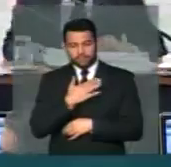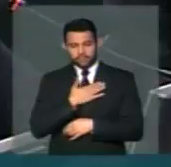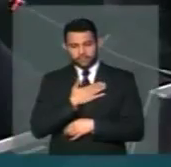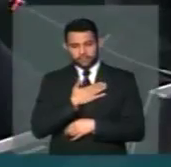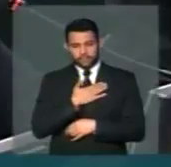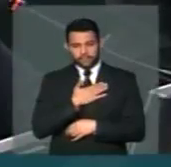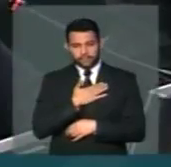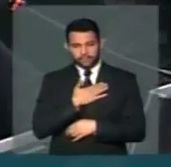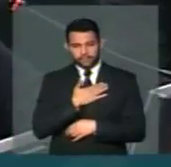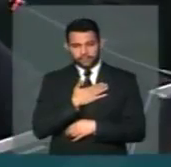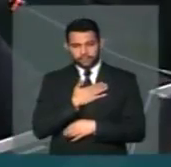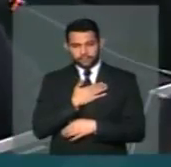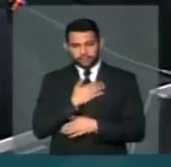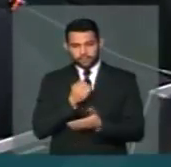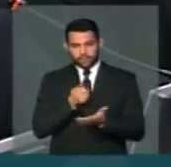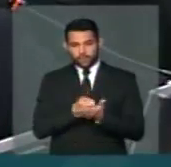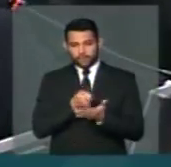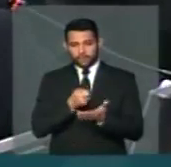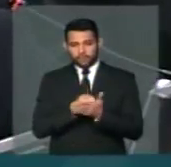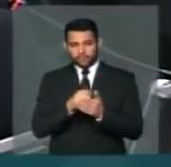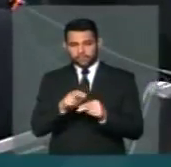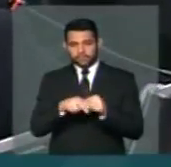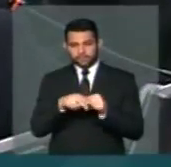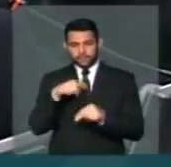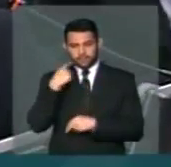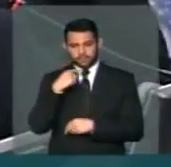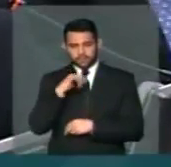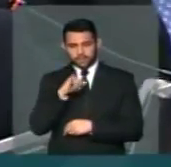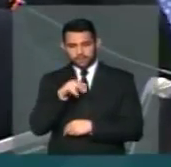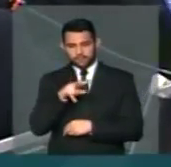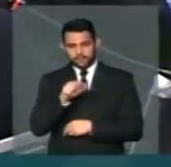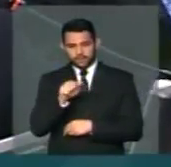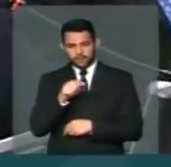eu, cobrado principalmente pelo deputado Ivan